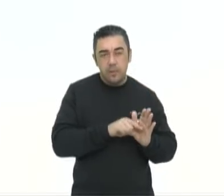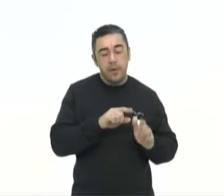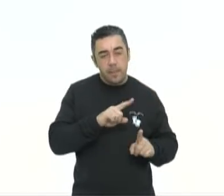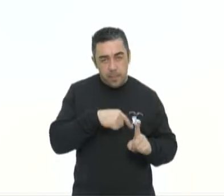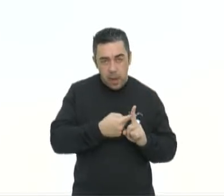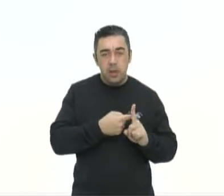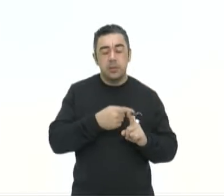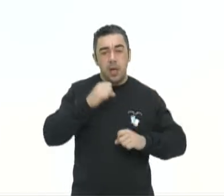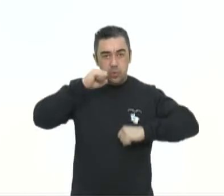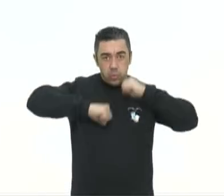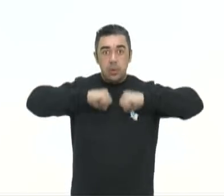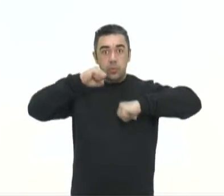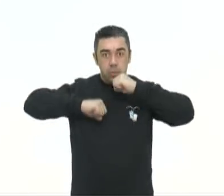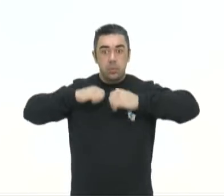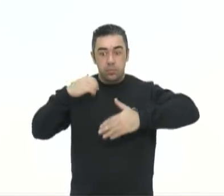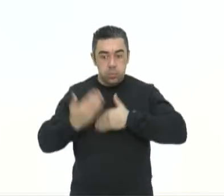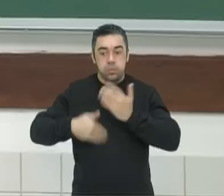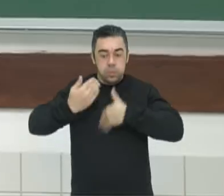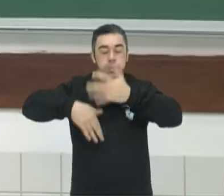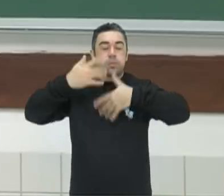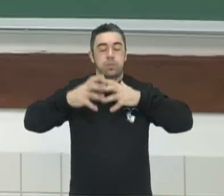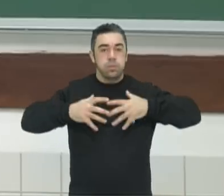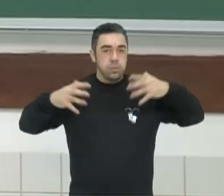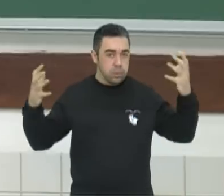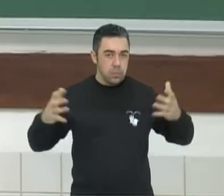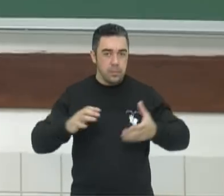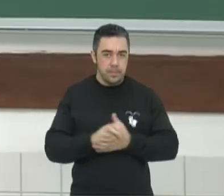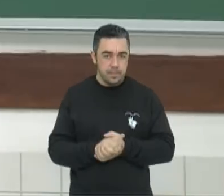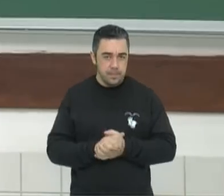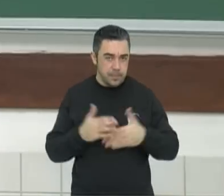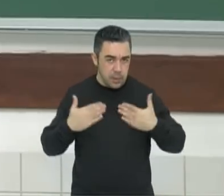mais a indústria se fortalecesse. Tranquilo?